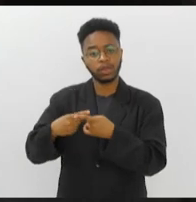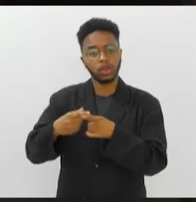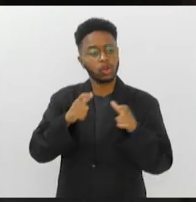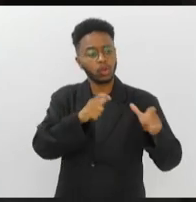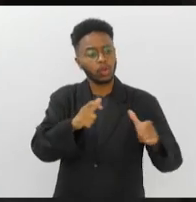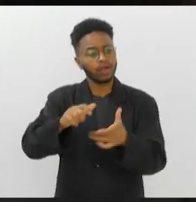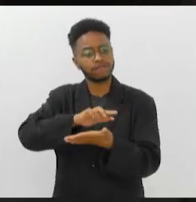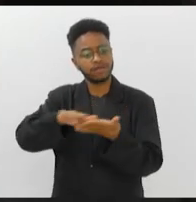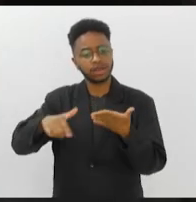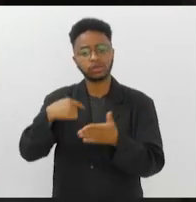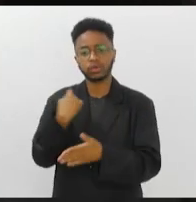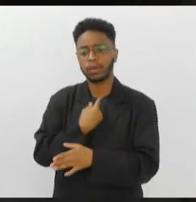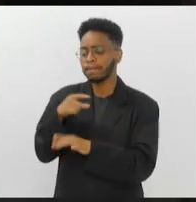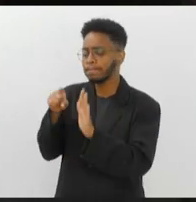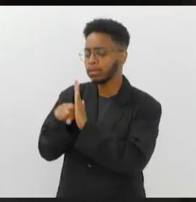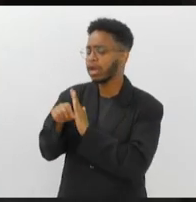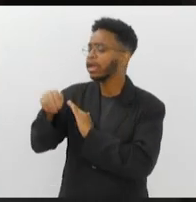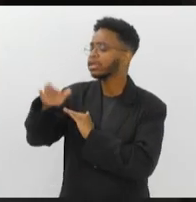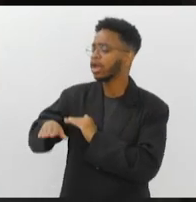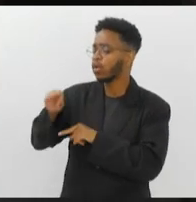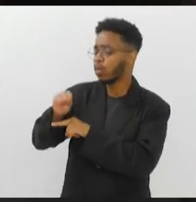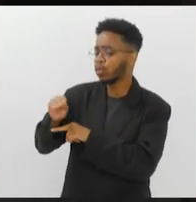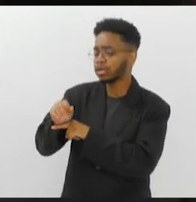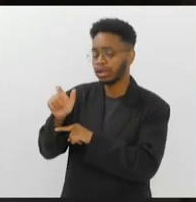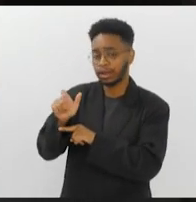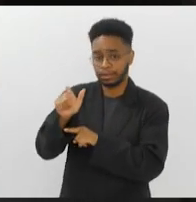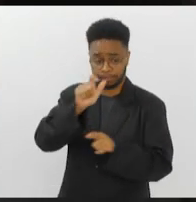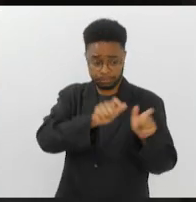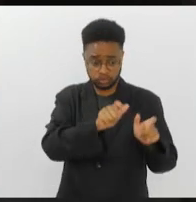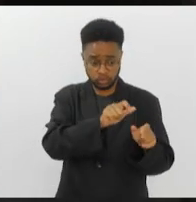quem cuida de quem cuida? Porque, assim,